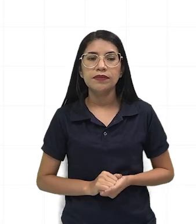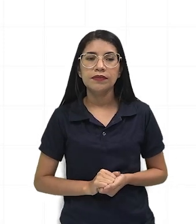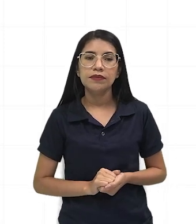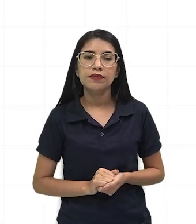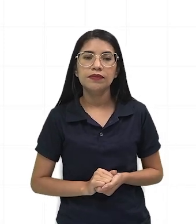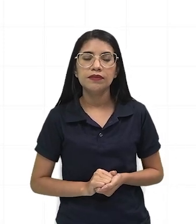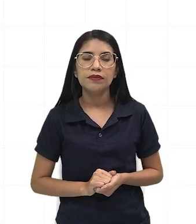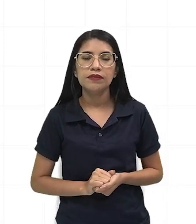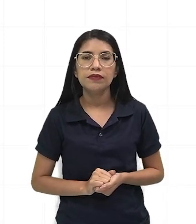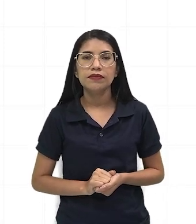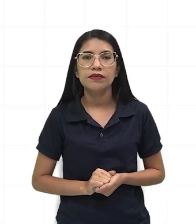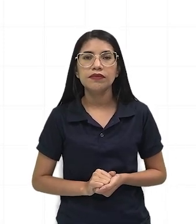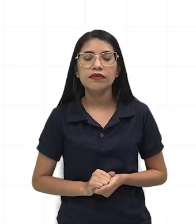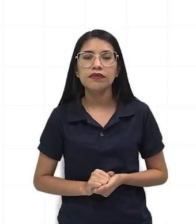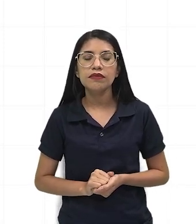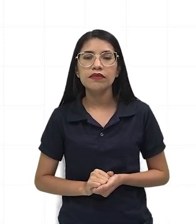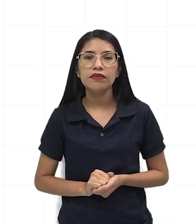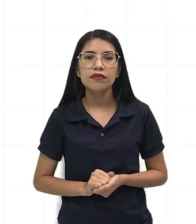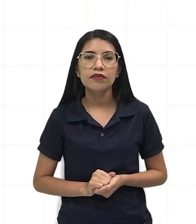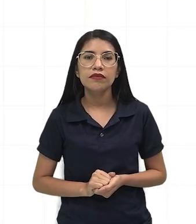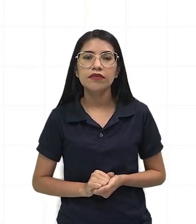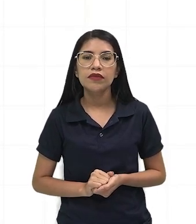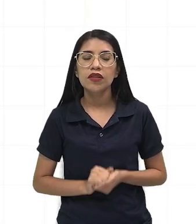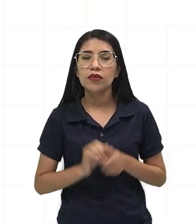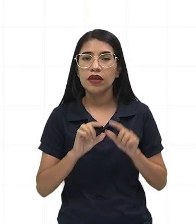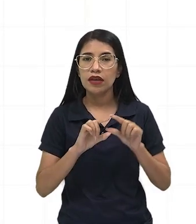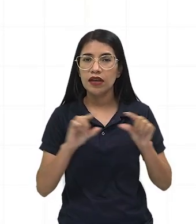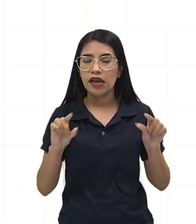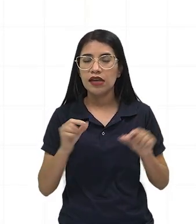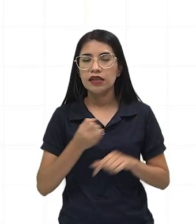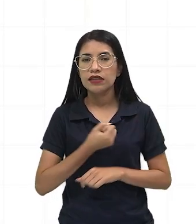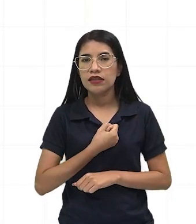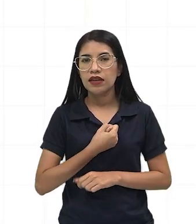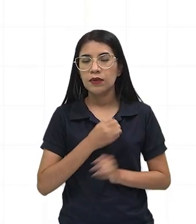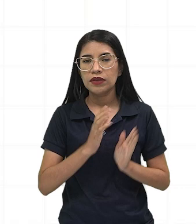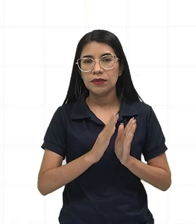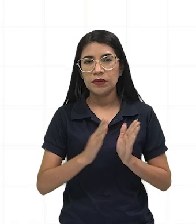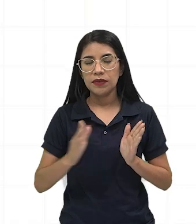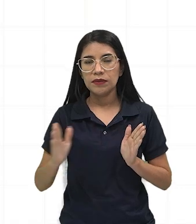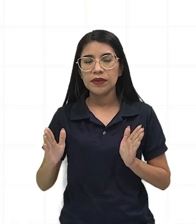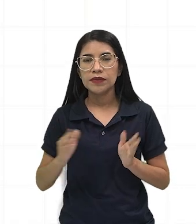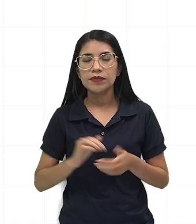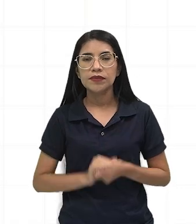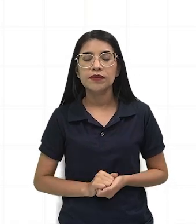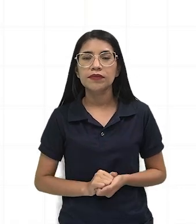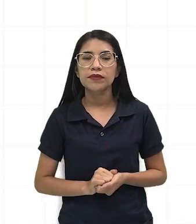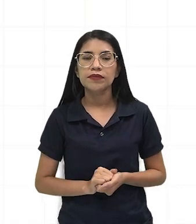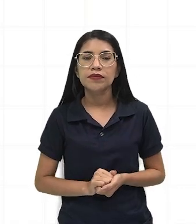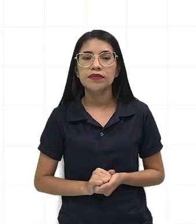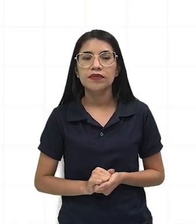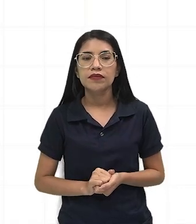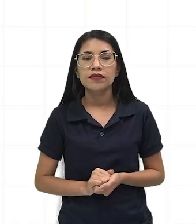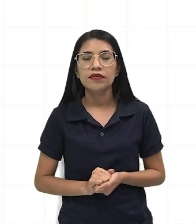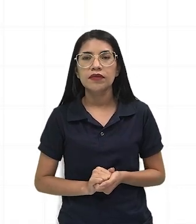considere, certo, as seguintes sequências de números abaixo. Olha, nós temos o